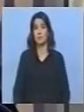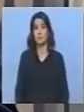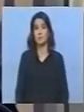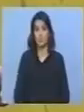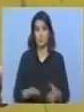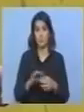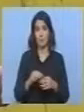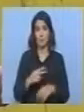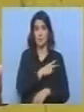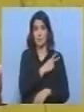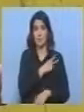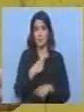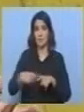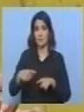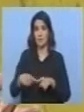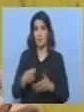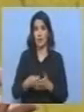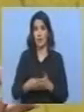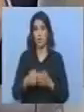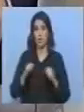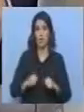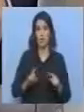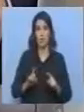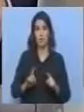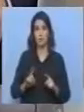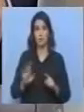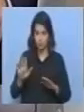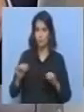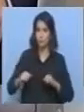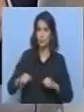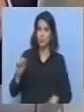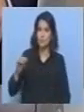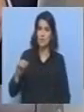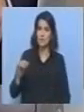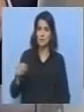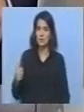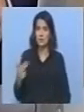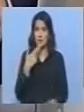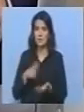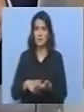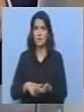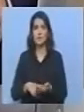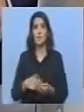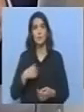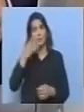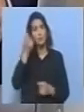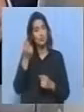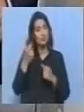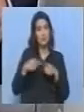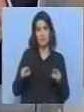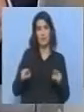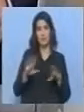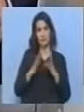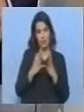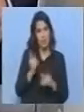Eu acho que a questão das propinas concorda? A questão das propinas... Ou não concorda? Não, concordo. A questão é, eu tenho uma visão ligeiramente diferente, mas no